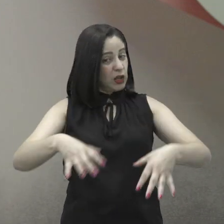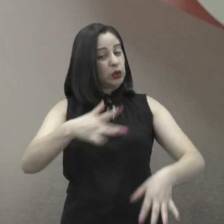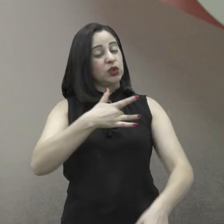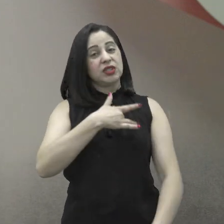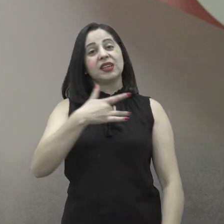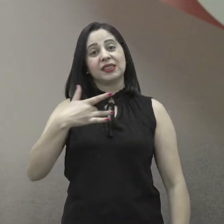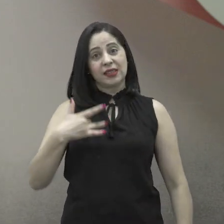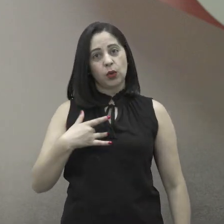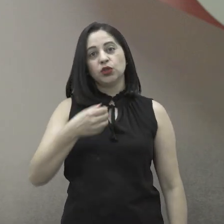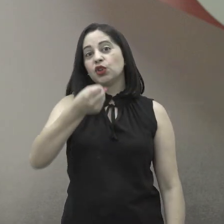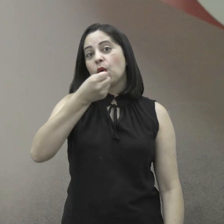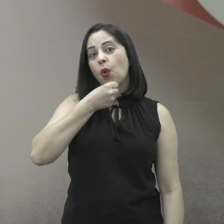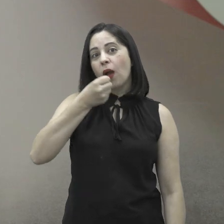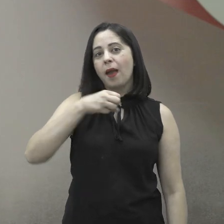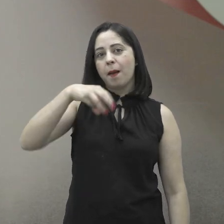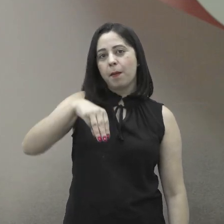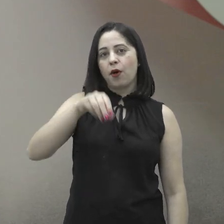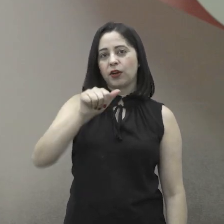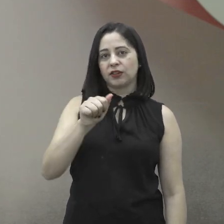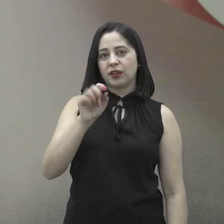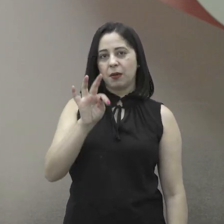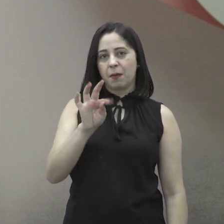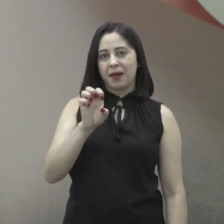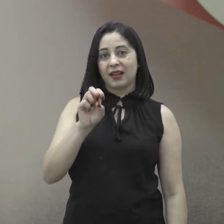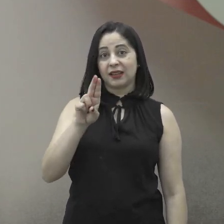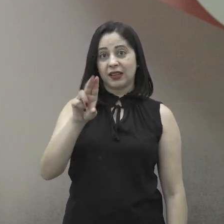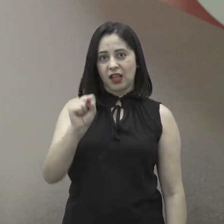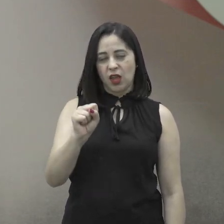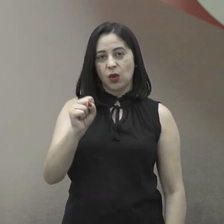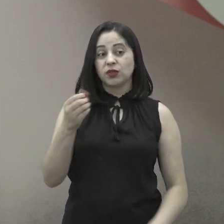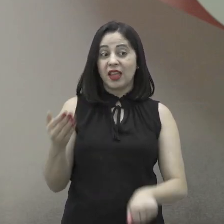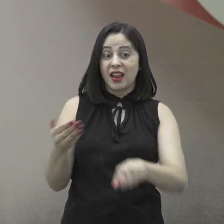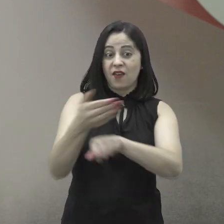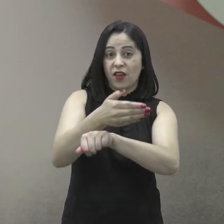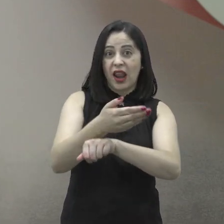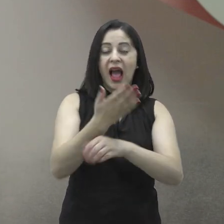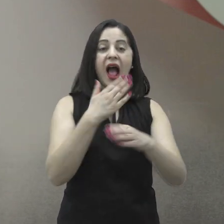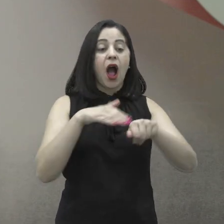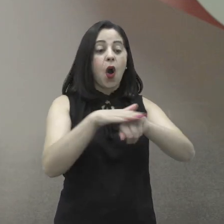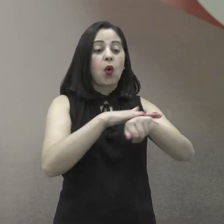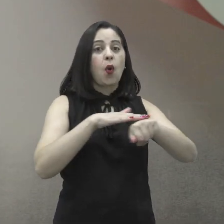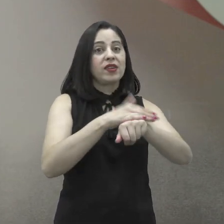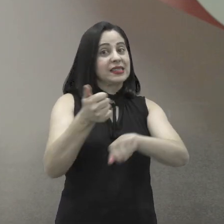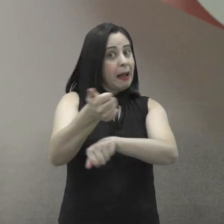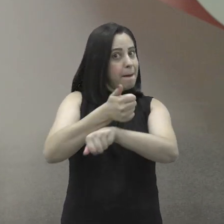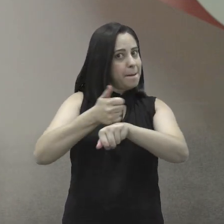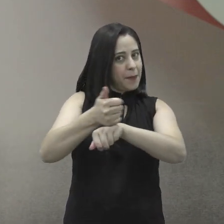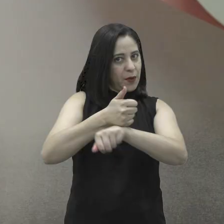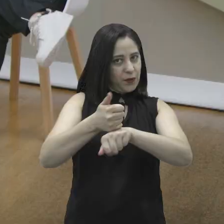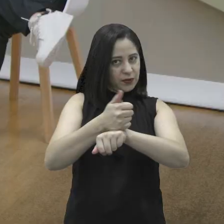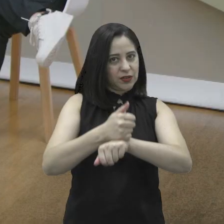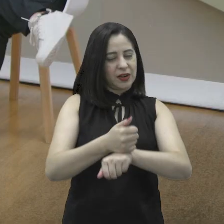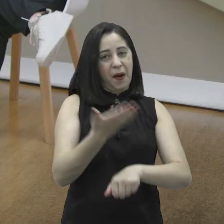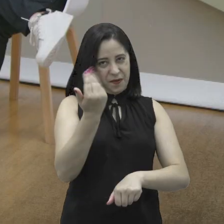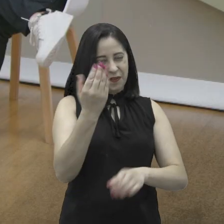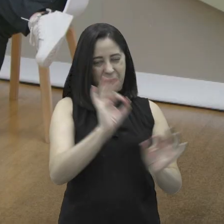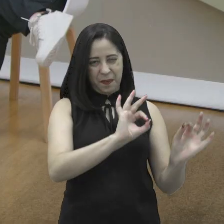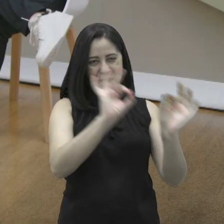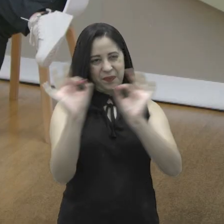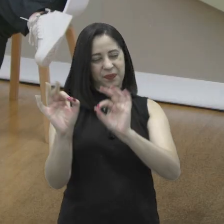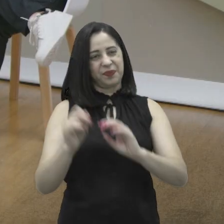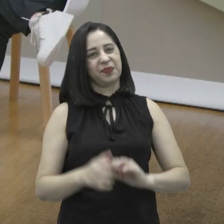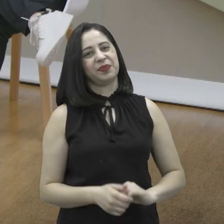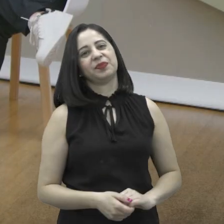saúde. E o repórter Matheus Andrade foi conversar com uma especialista sobre esse assunto. Doutor, vamos